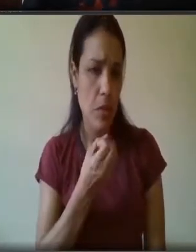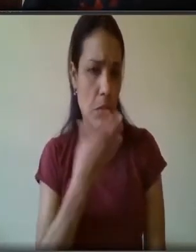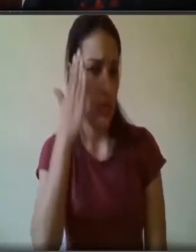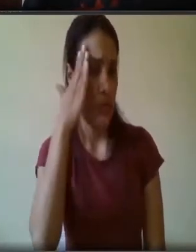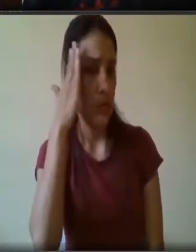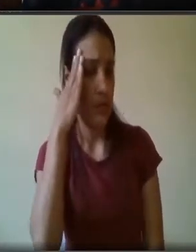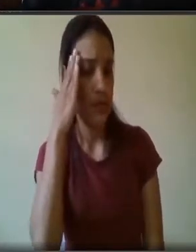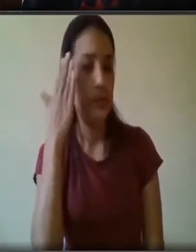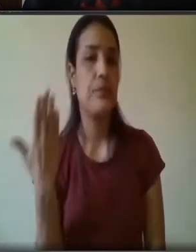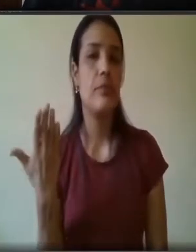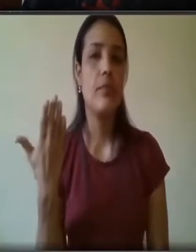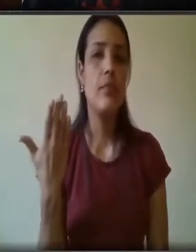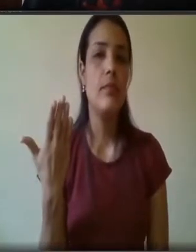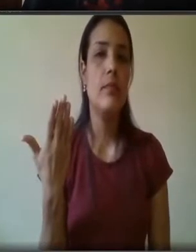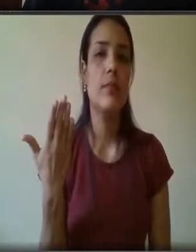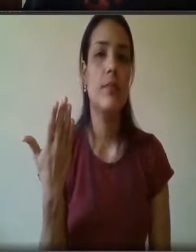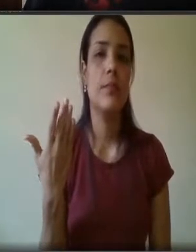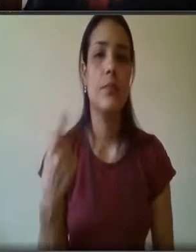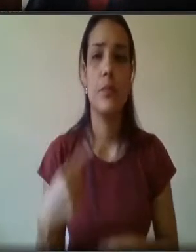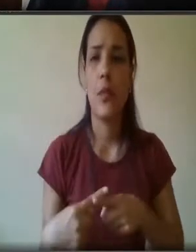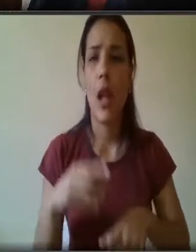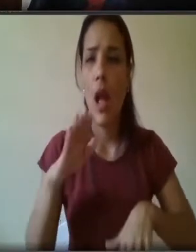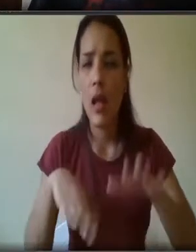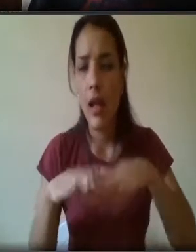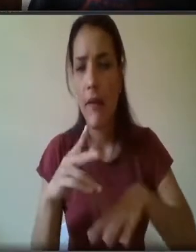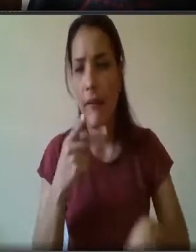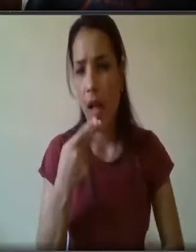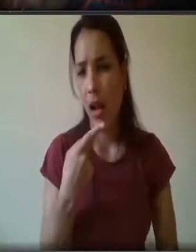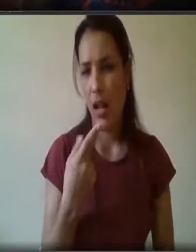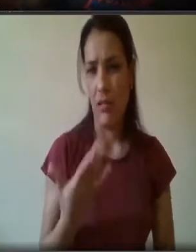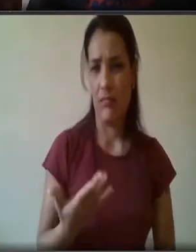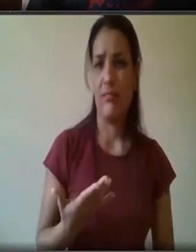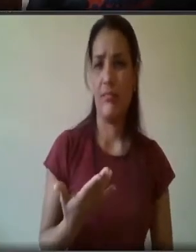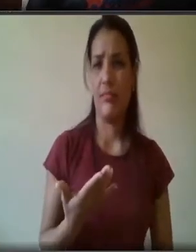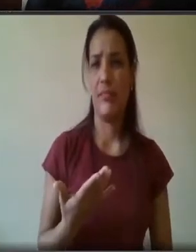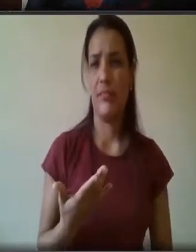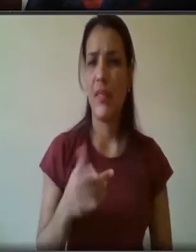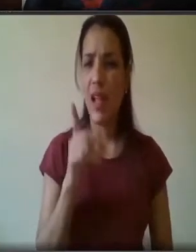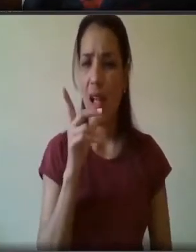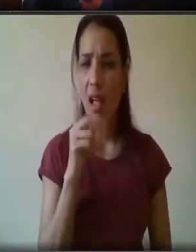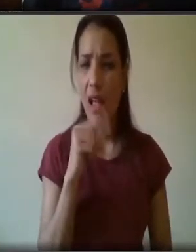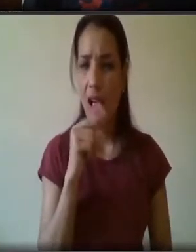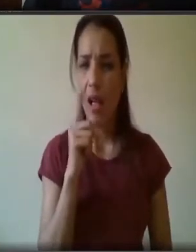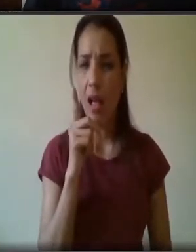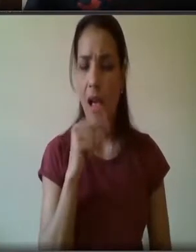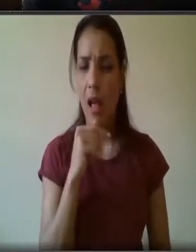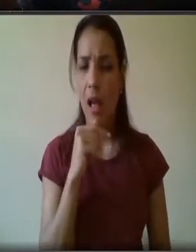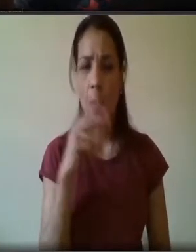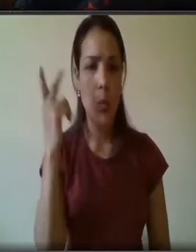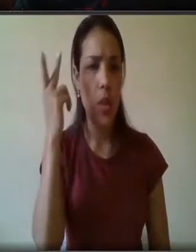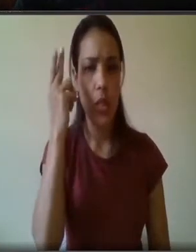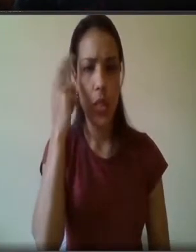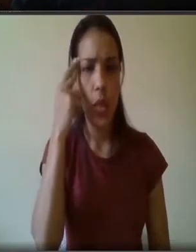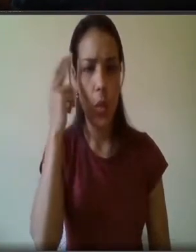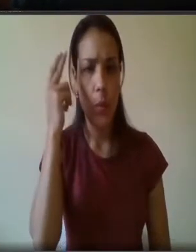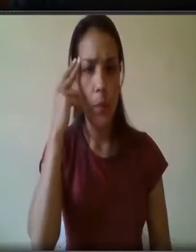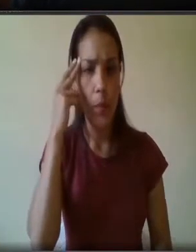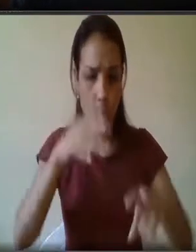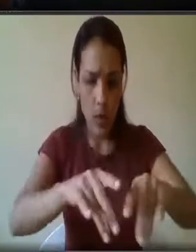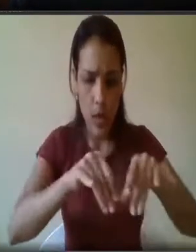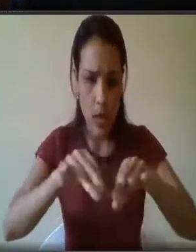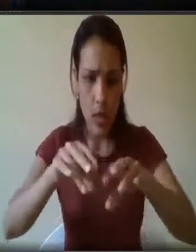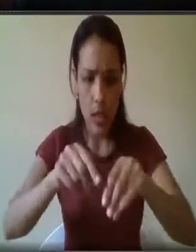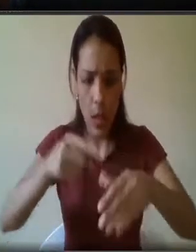fala assim, nossa, a água sai naturalmente do solo, né? Você pode estar assistindo um filme